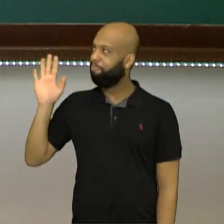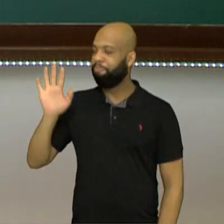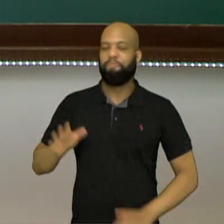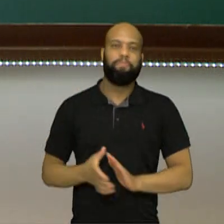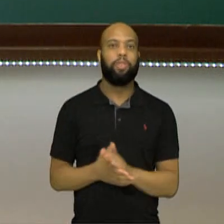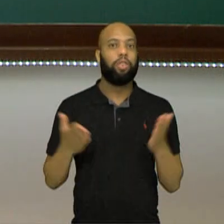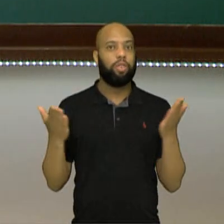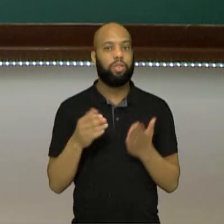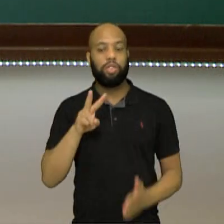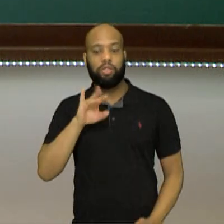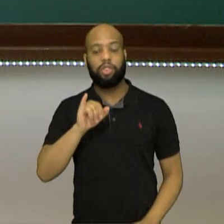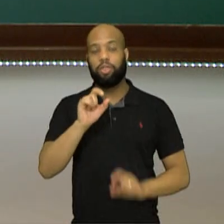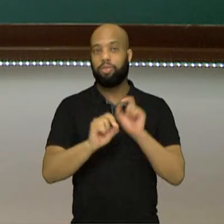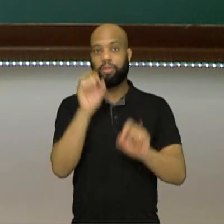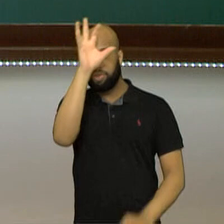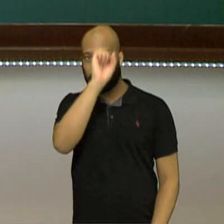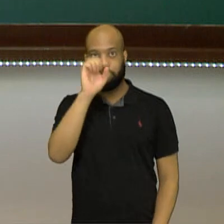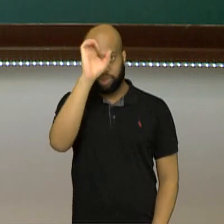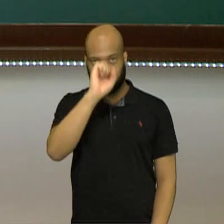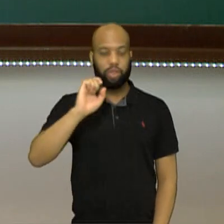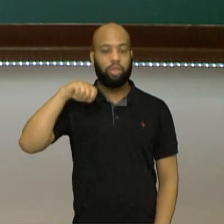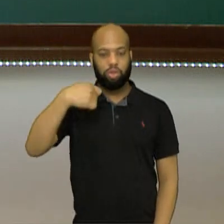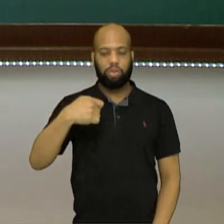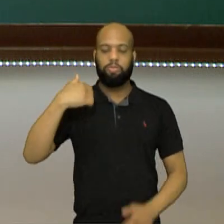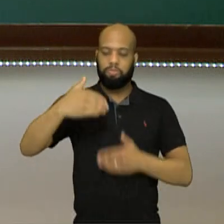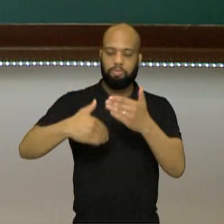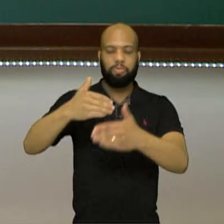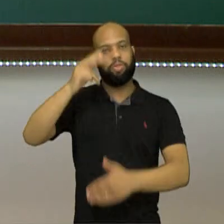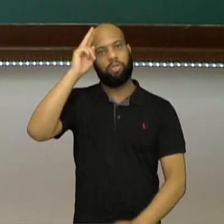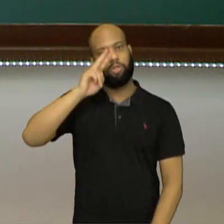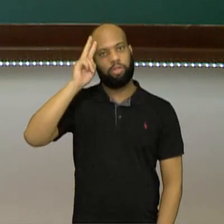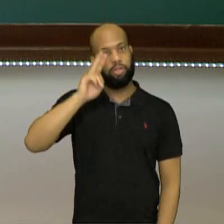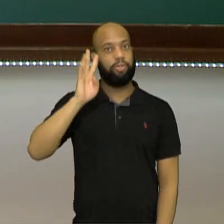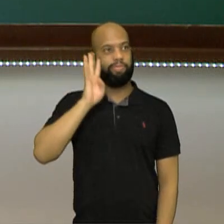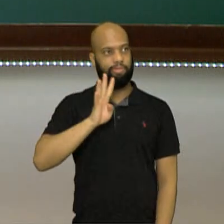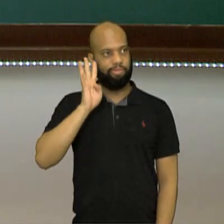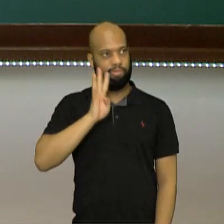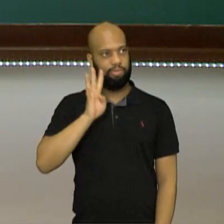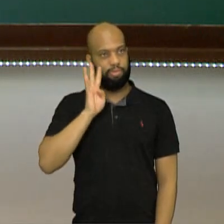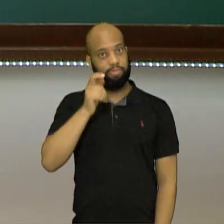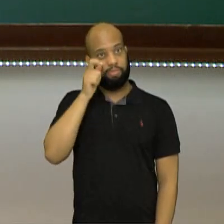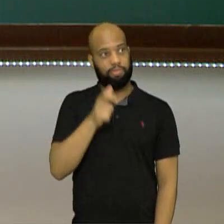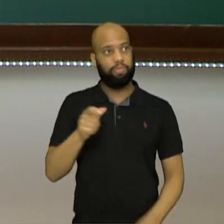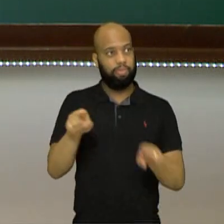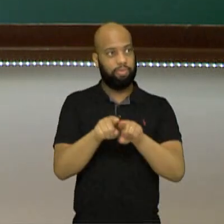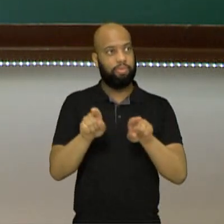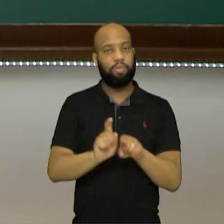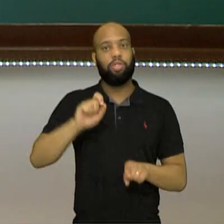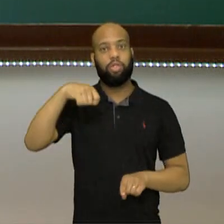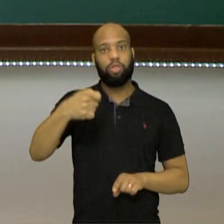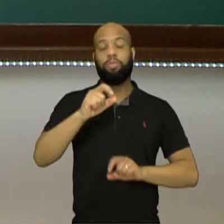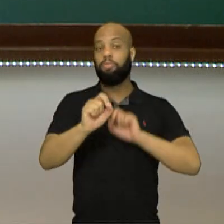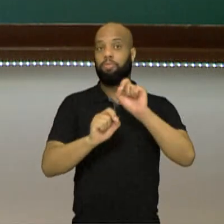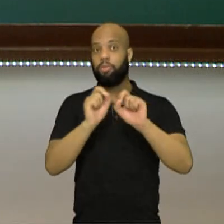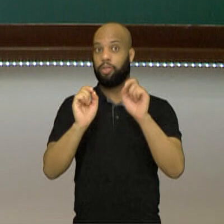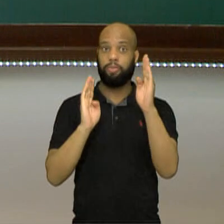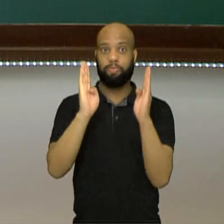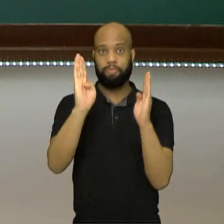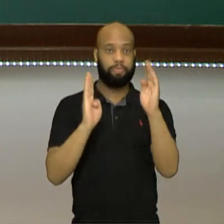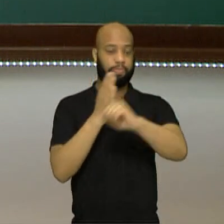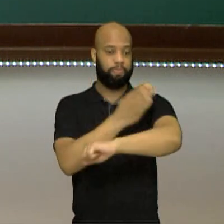E hoje nós vamos aprender um processo histórico muito bacana, muito interessante sobre a Idade Média, que é